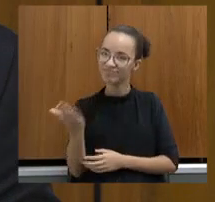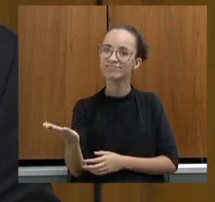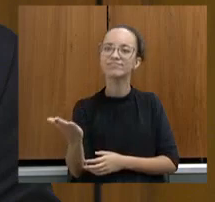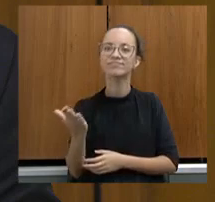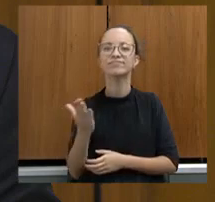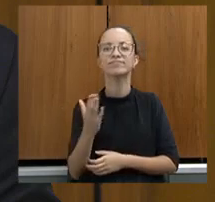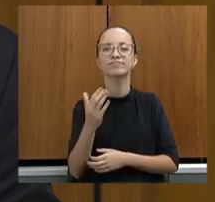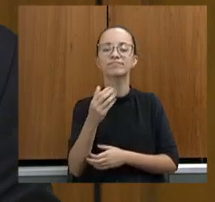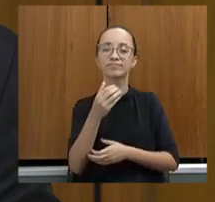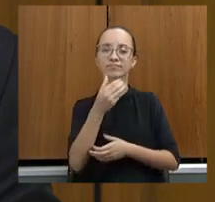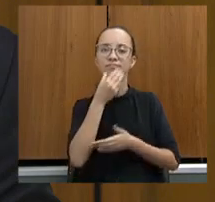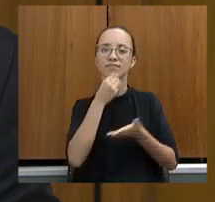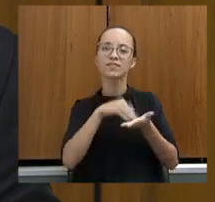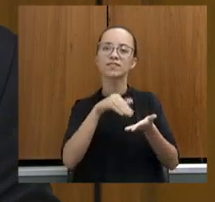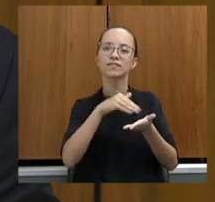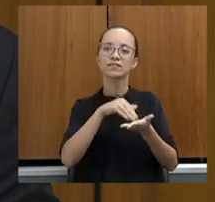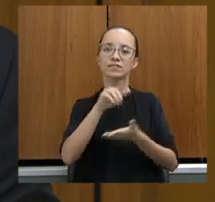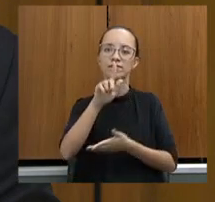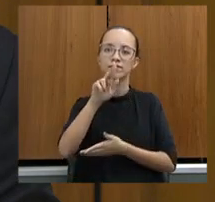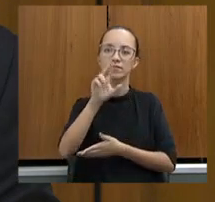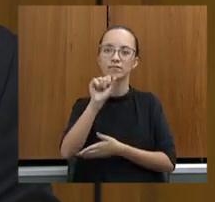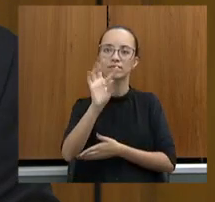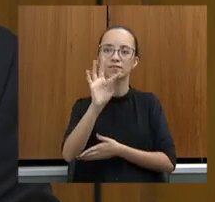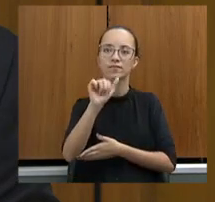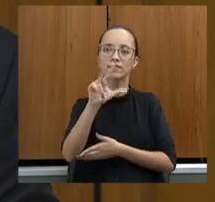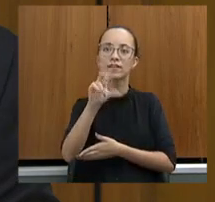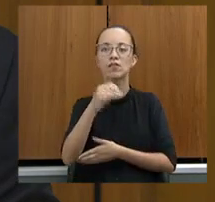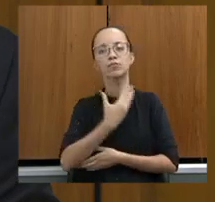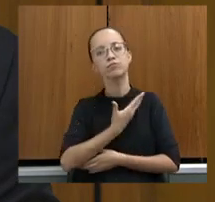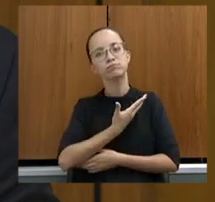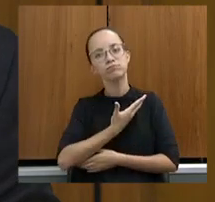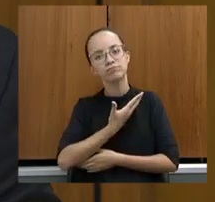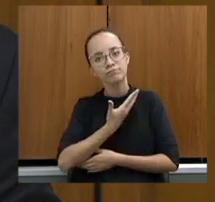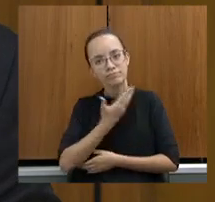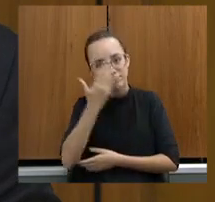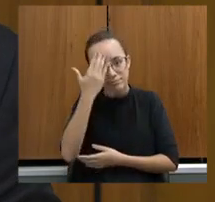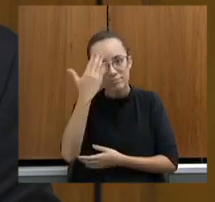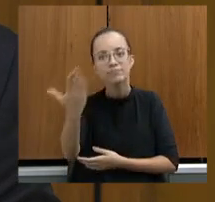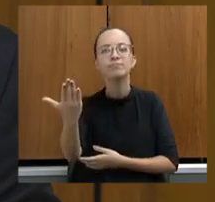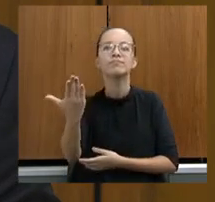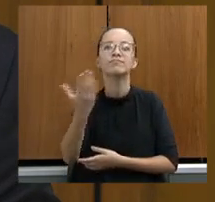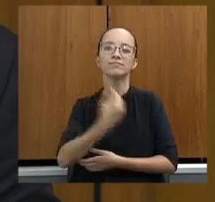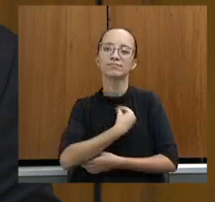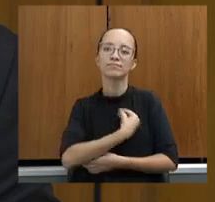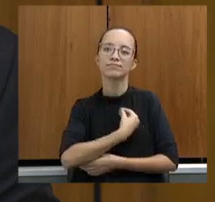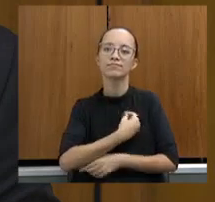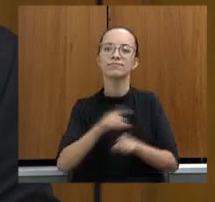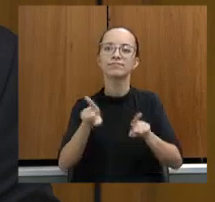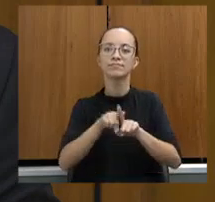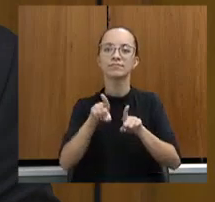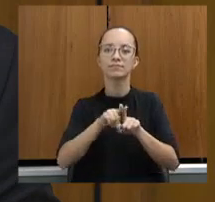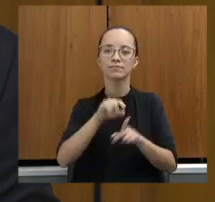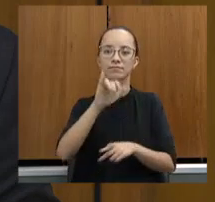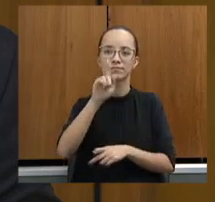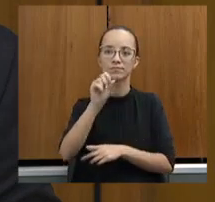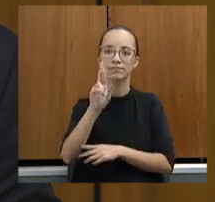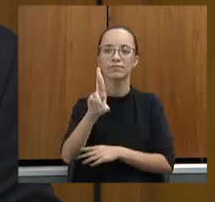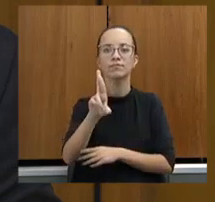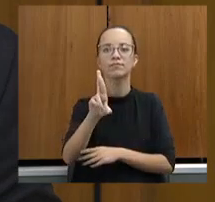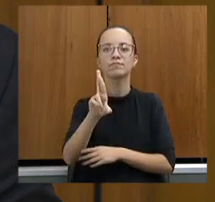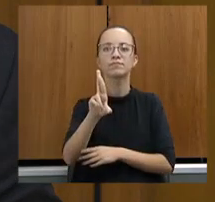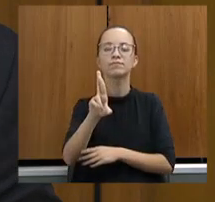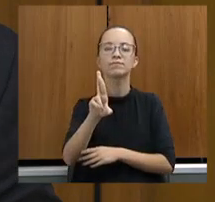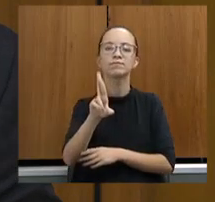secretário Gustavo Muito obrigado pela presença aqui também o secretário igoreto